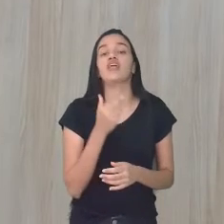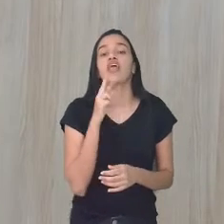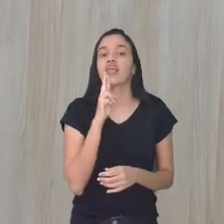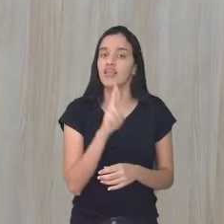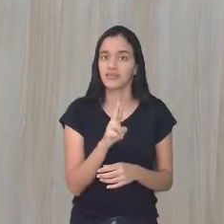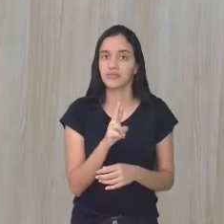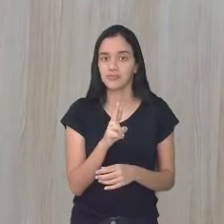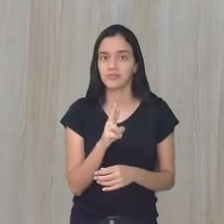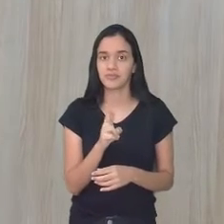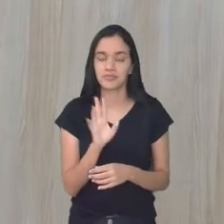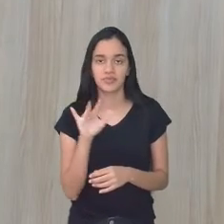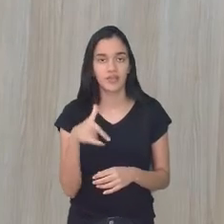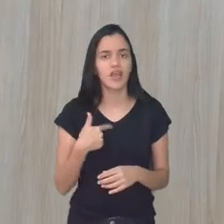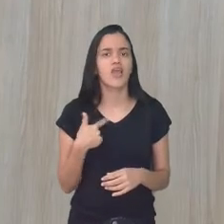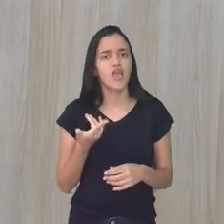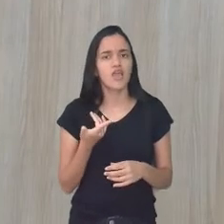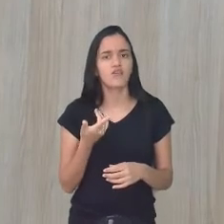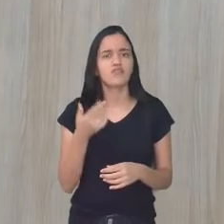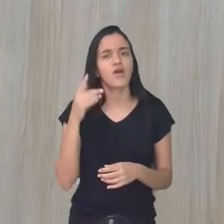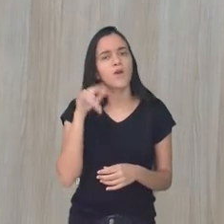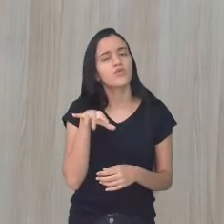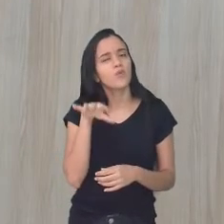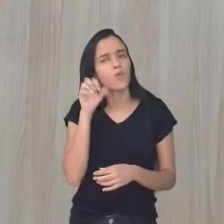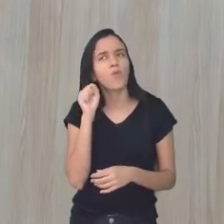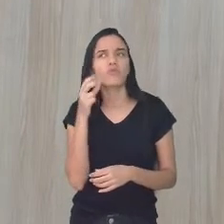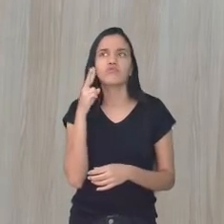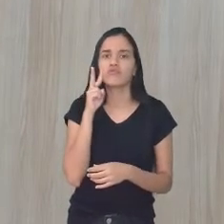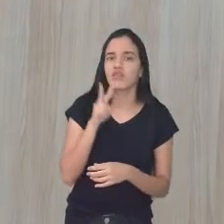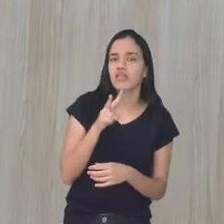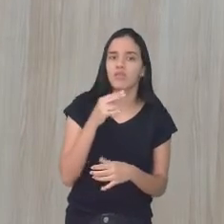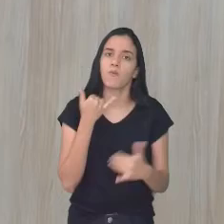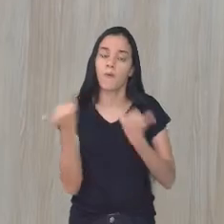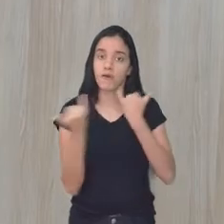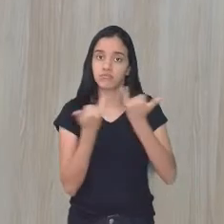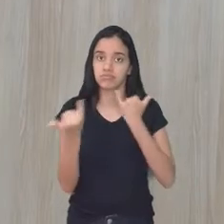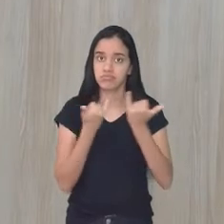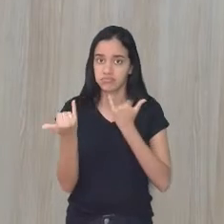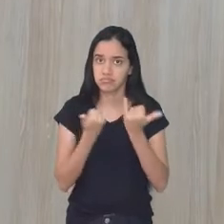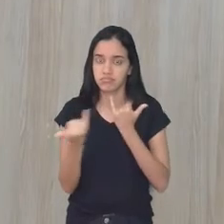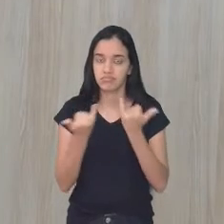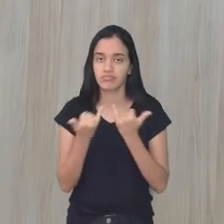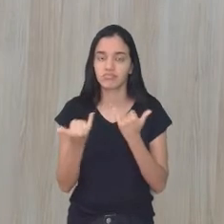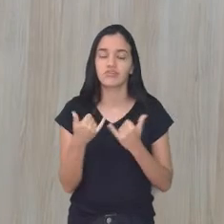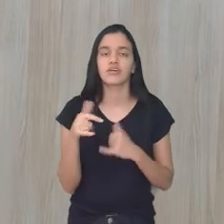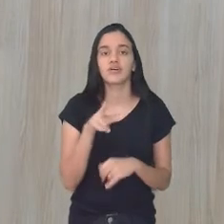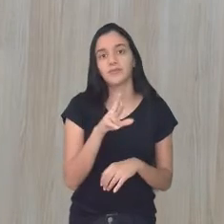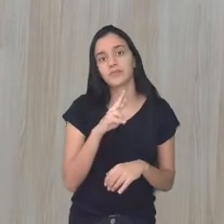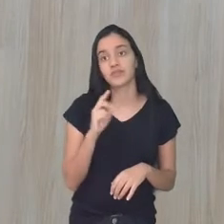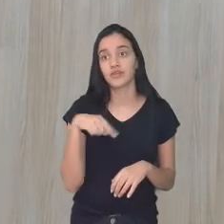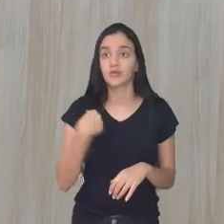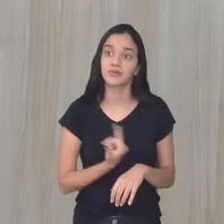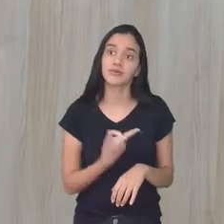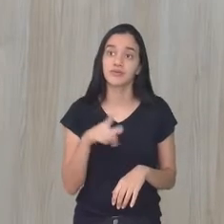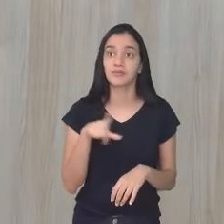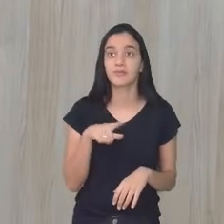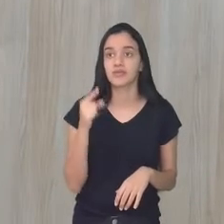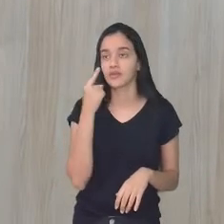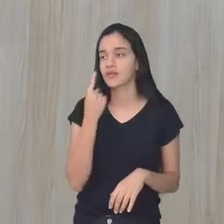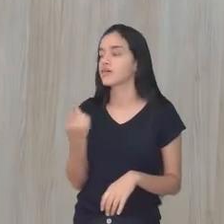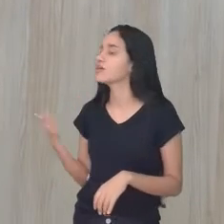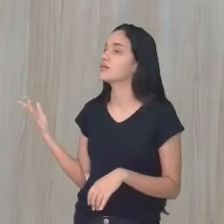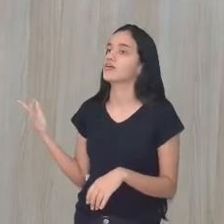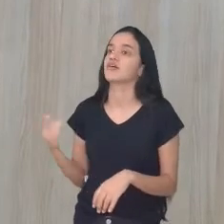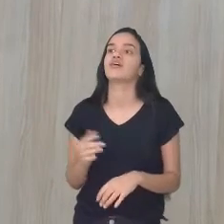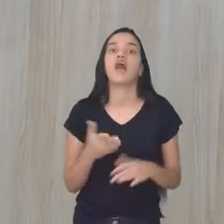uma resposta, na medida que vai ouvindo alguma informação, vai refazendo a sua resposta. O que é que nós temos mais?